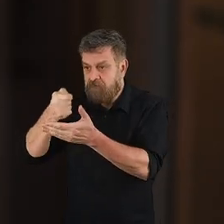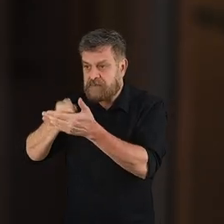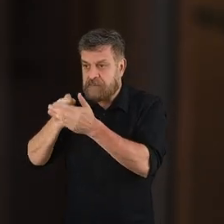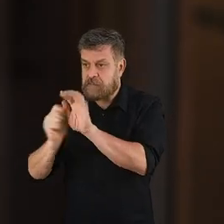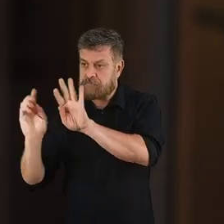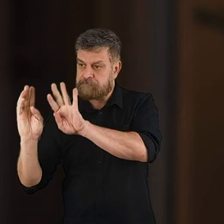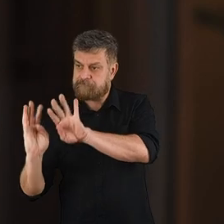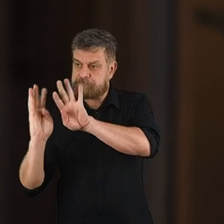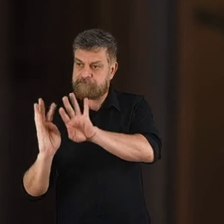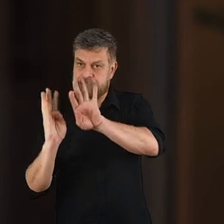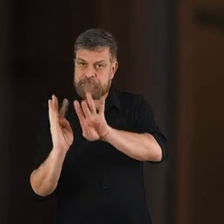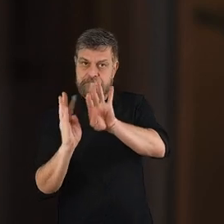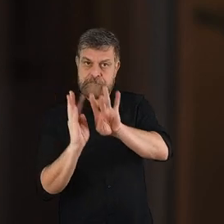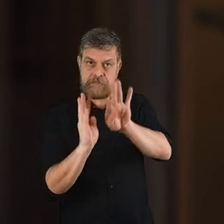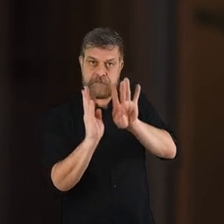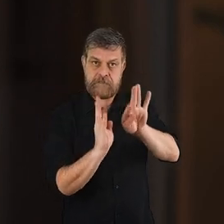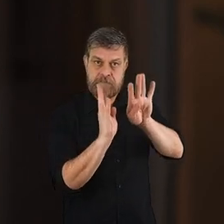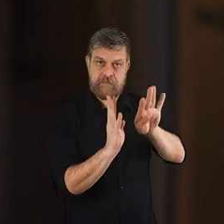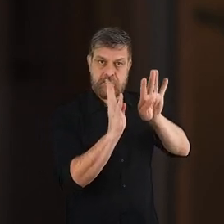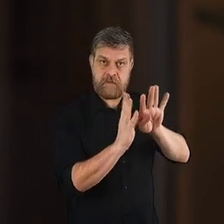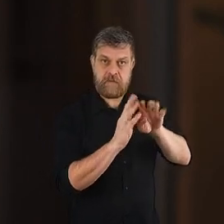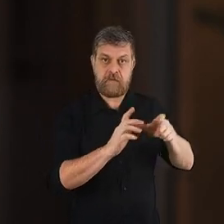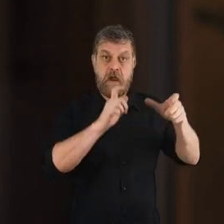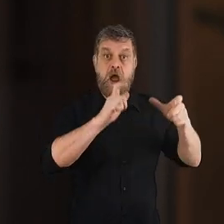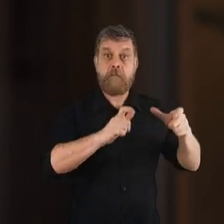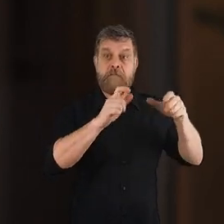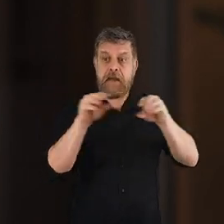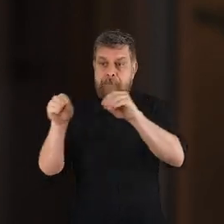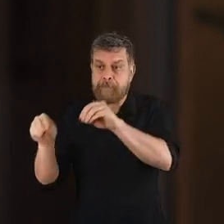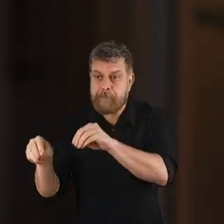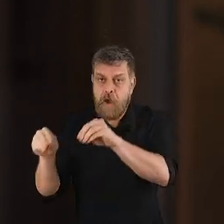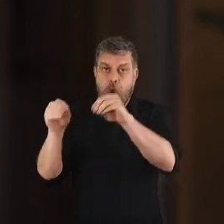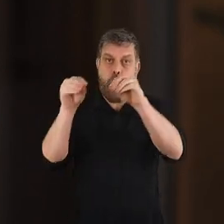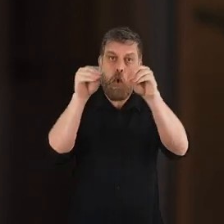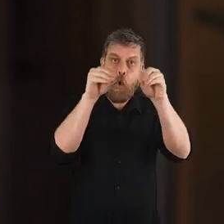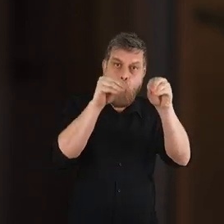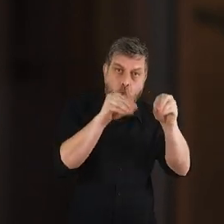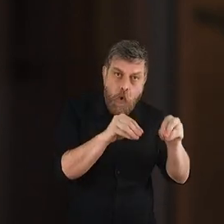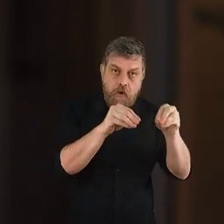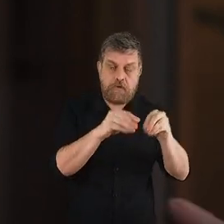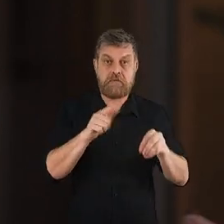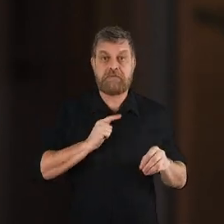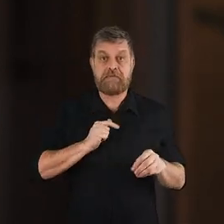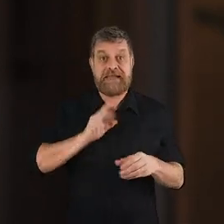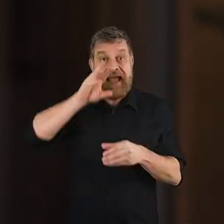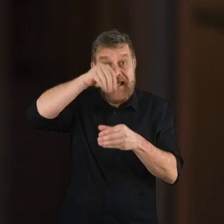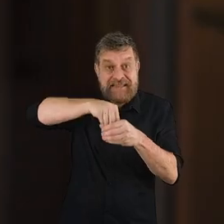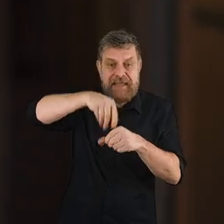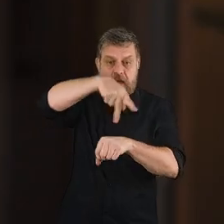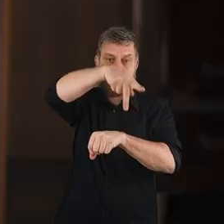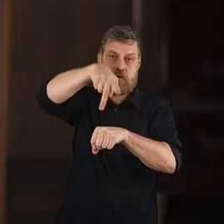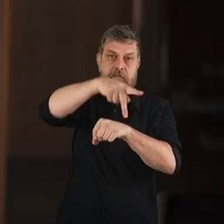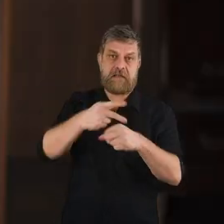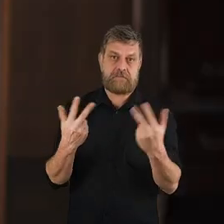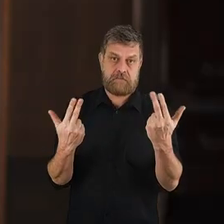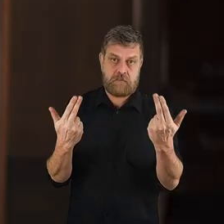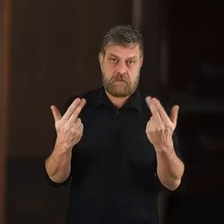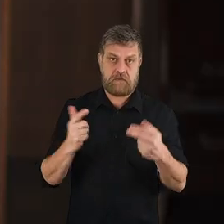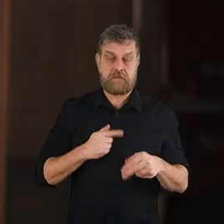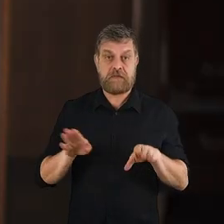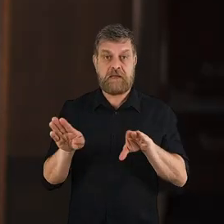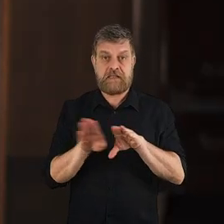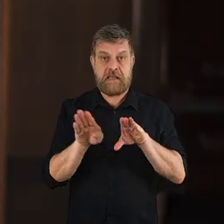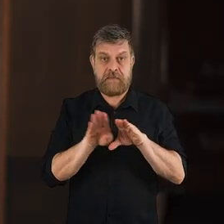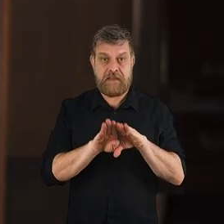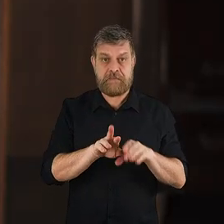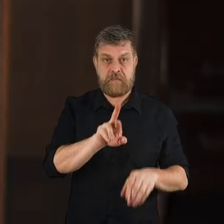forçadamente do lugar, do seu lugar, e se desloca para outro lugar dentro do mesmo país. Já o